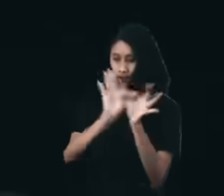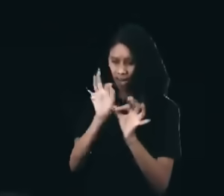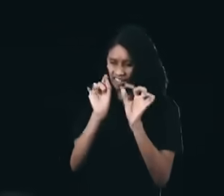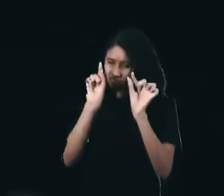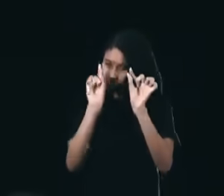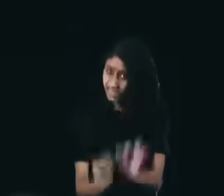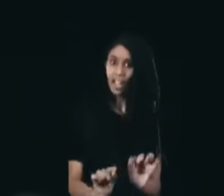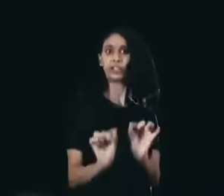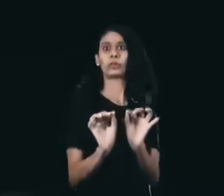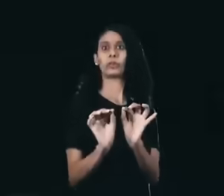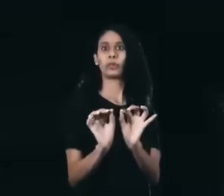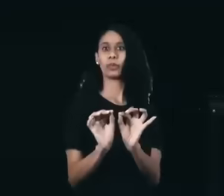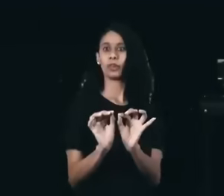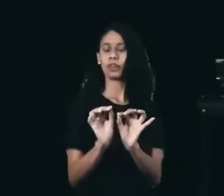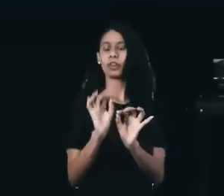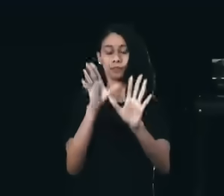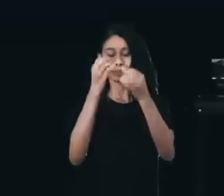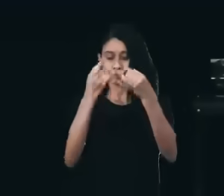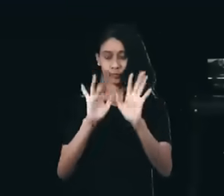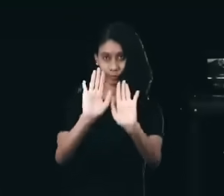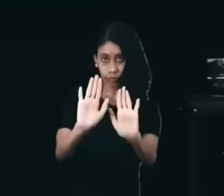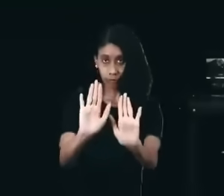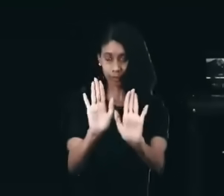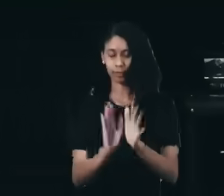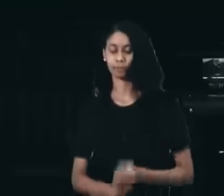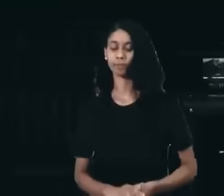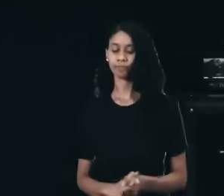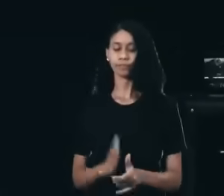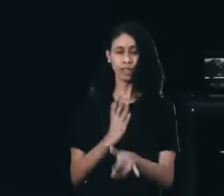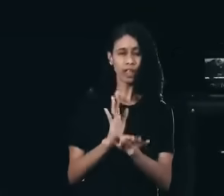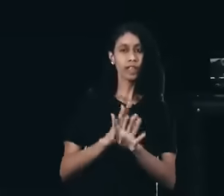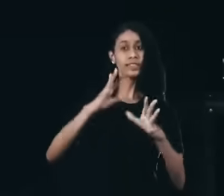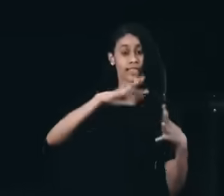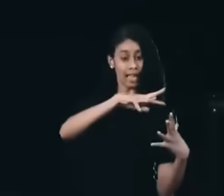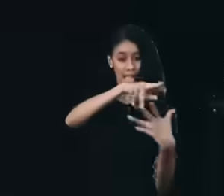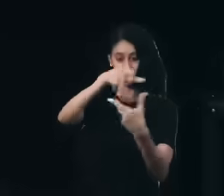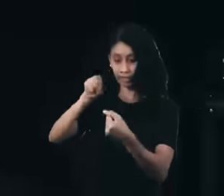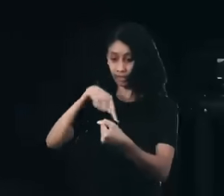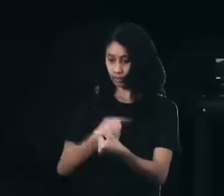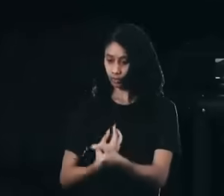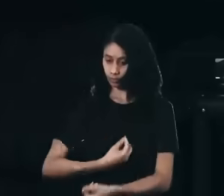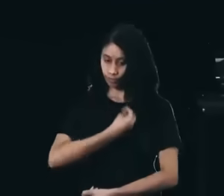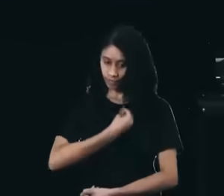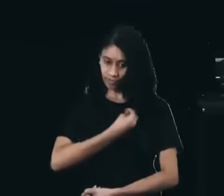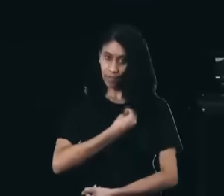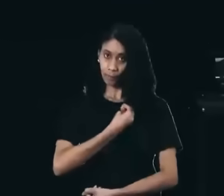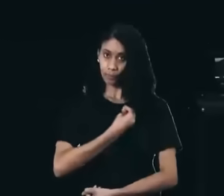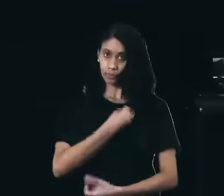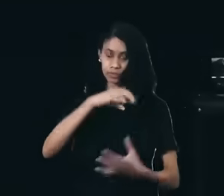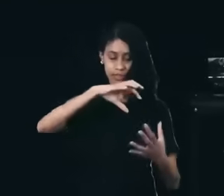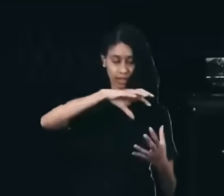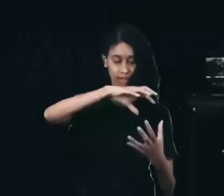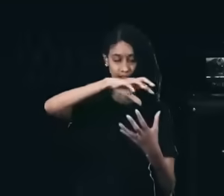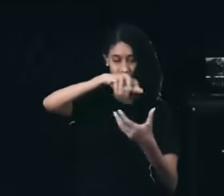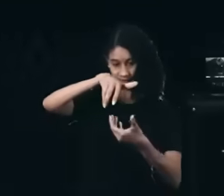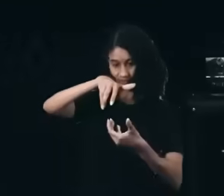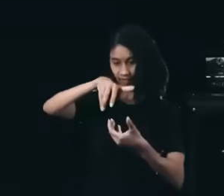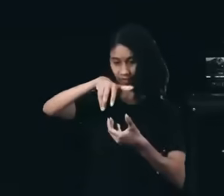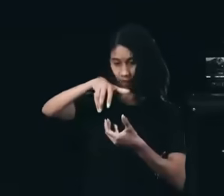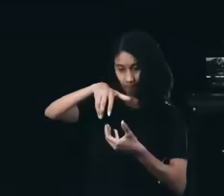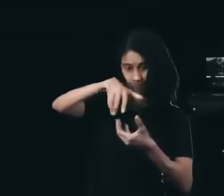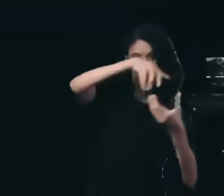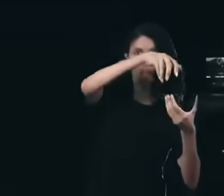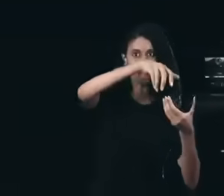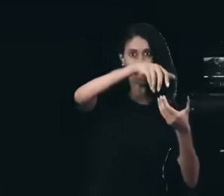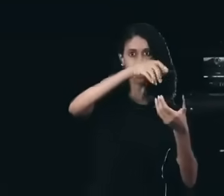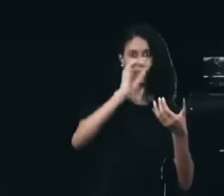milimetricamente. Ou seja, vou tentar explicar para você. Se a Terra que nós vivemos sai da posição que ela